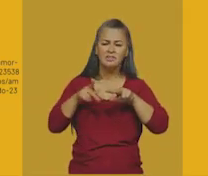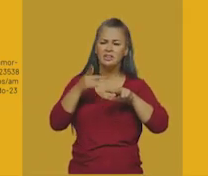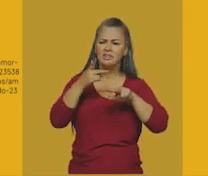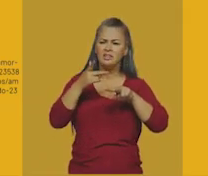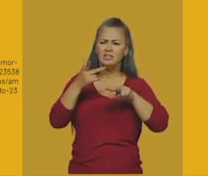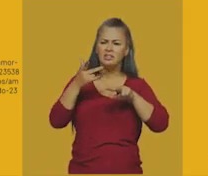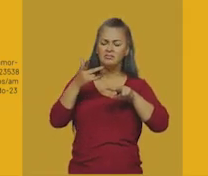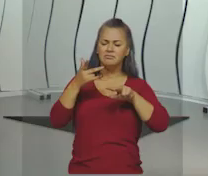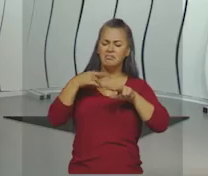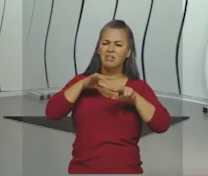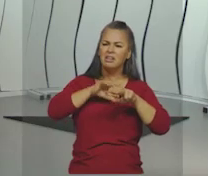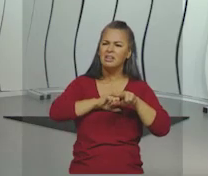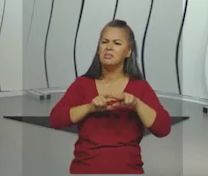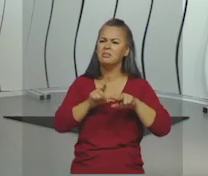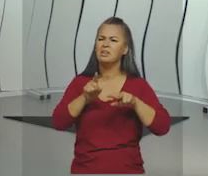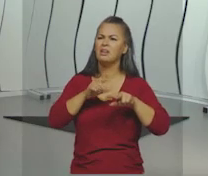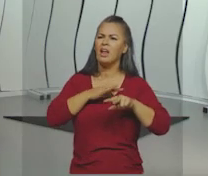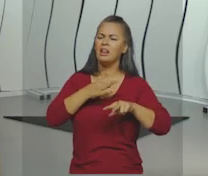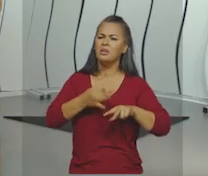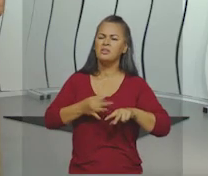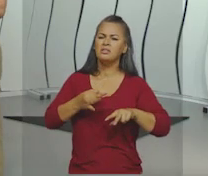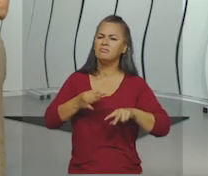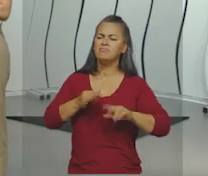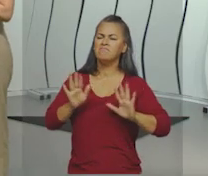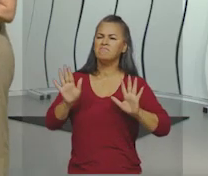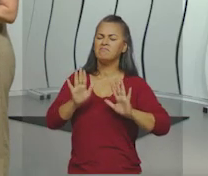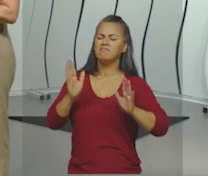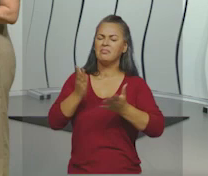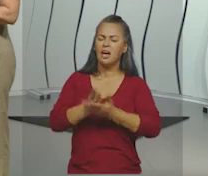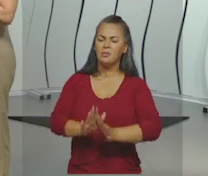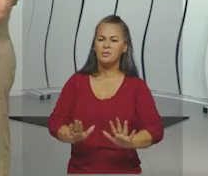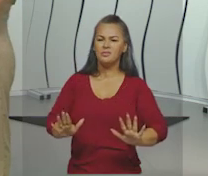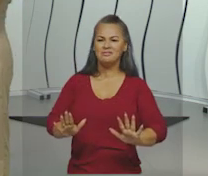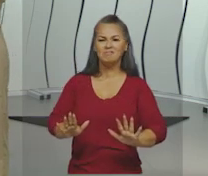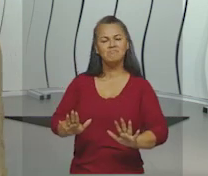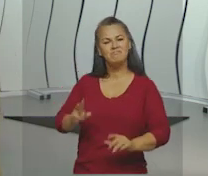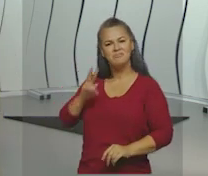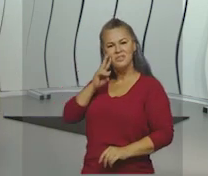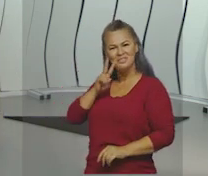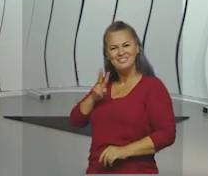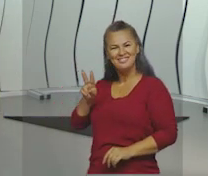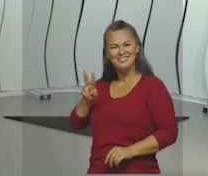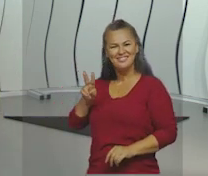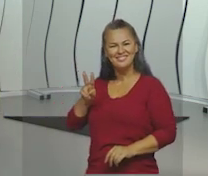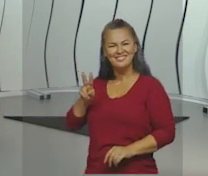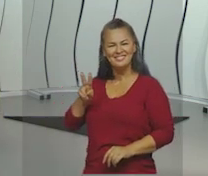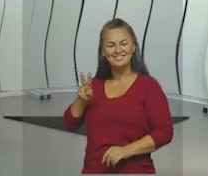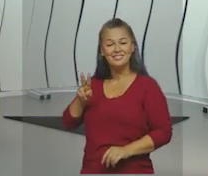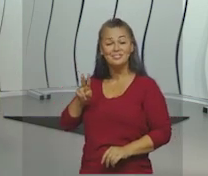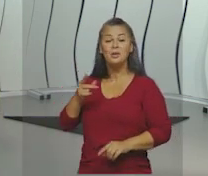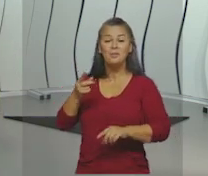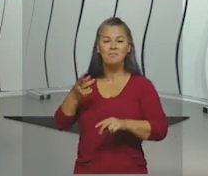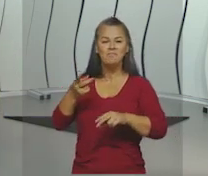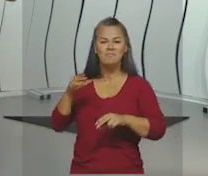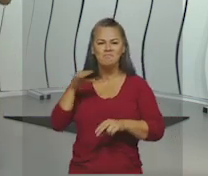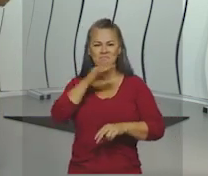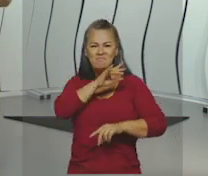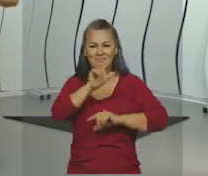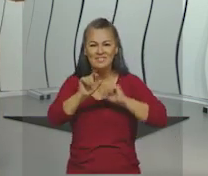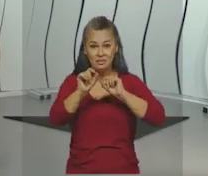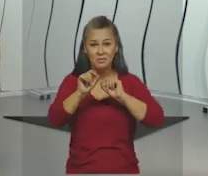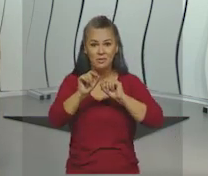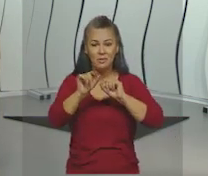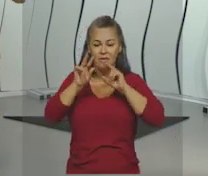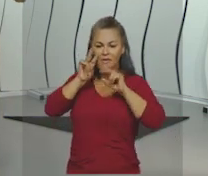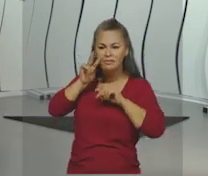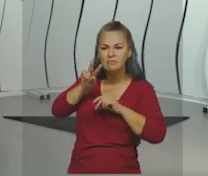ti a minha dor. Olha que lindo. Eu trouxe para vocês perceberem como que a visão é um sentido maravilhoso